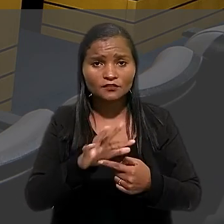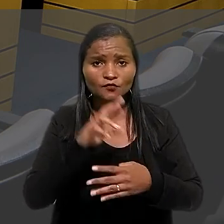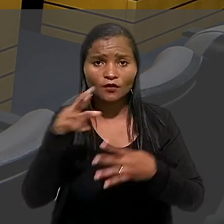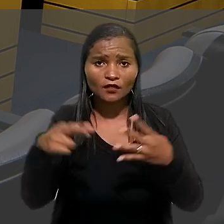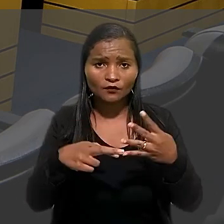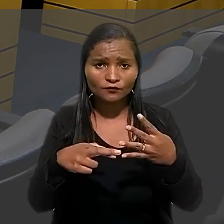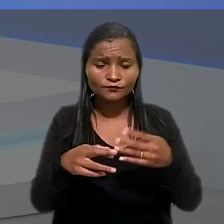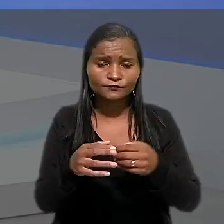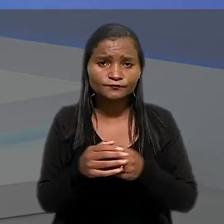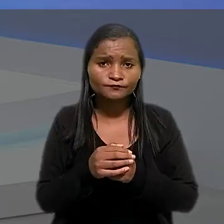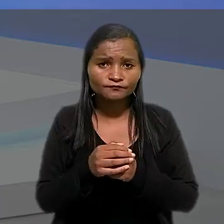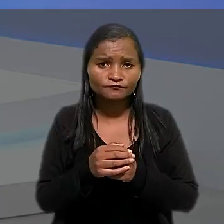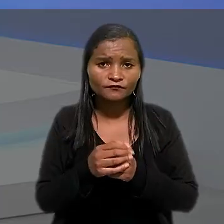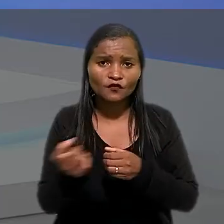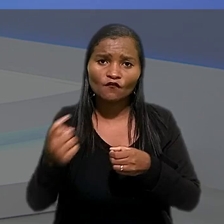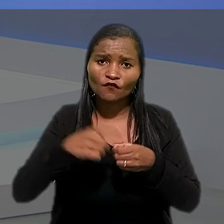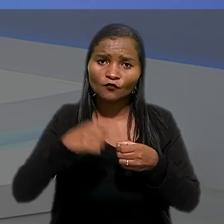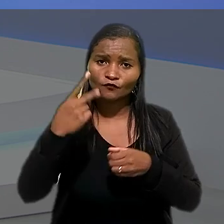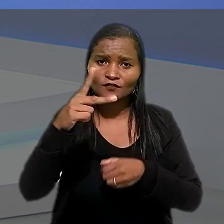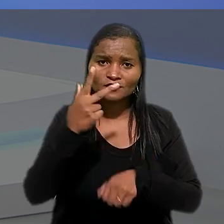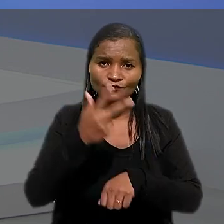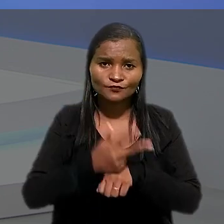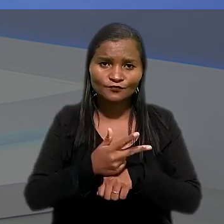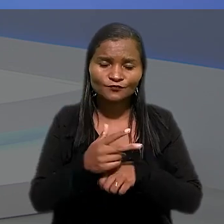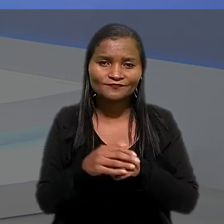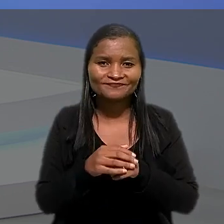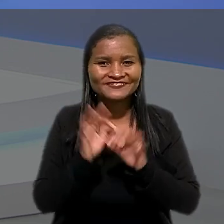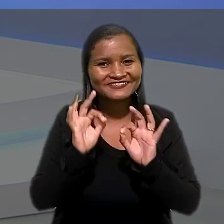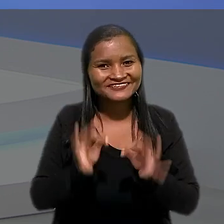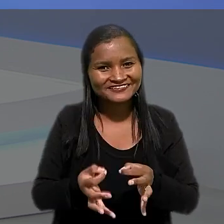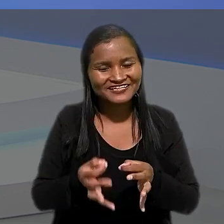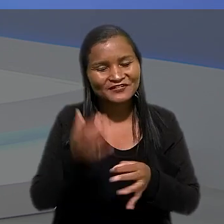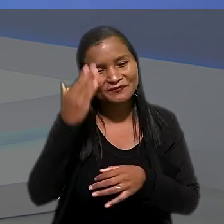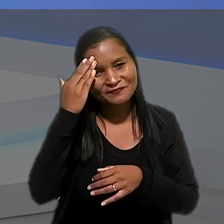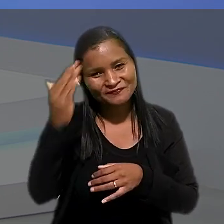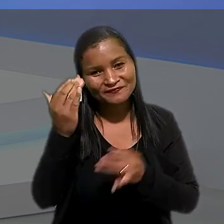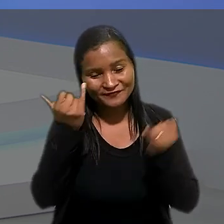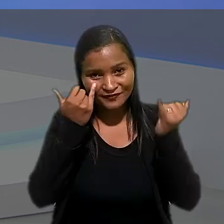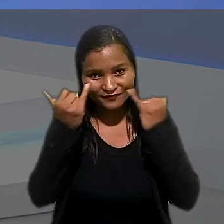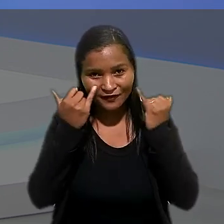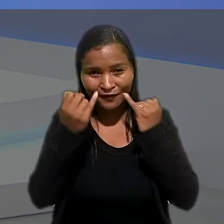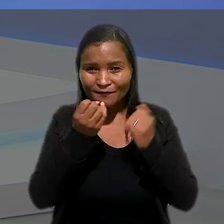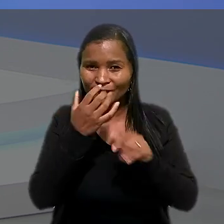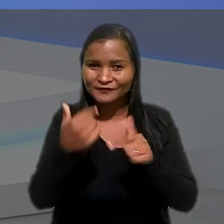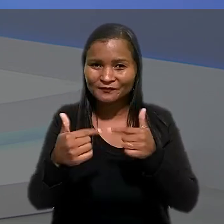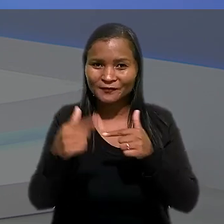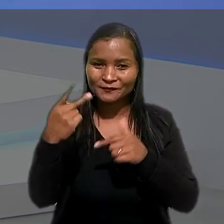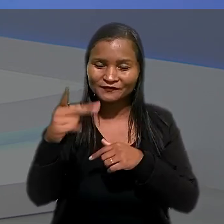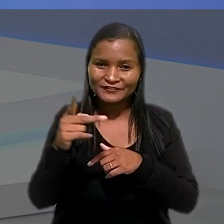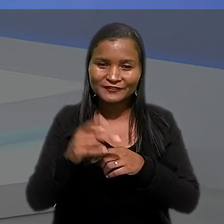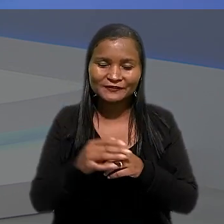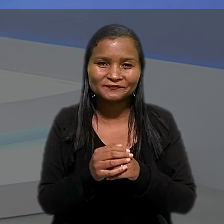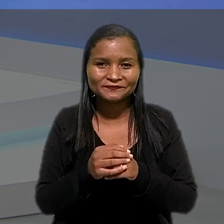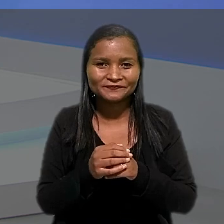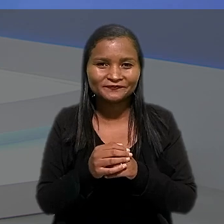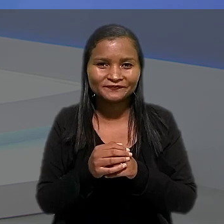de declaração. Volto com vocês aí no estúdio. Tá certo, Rafael. Muito obrigada pelas informações e bom trabalho para